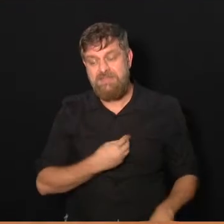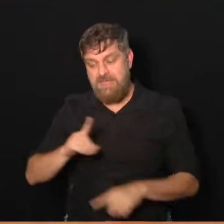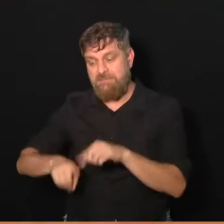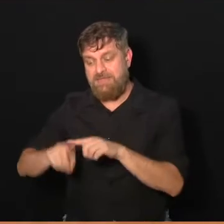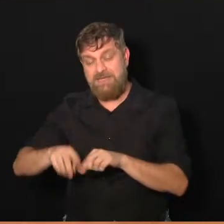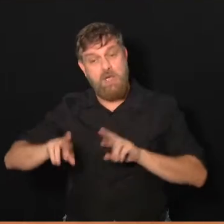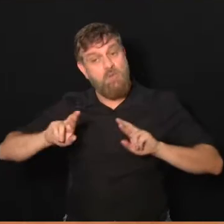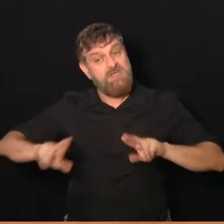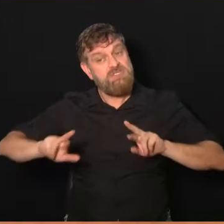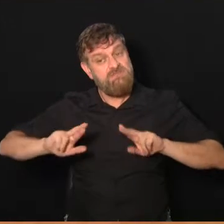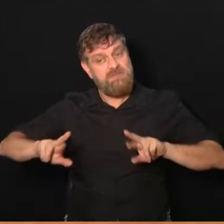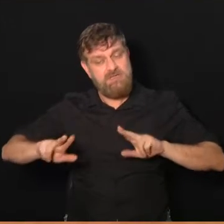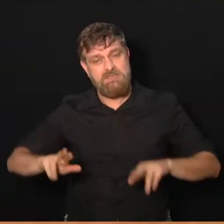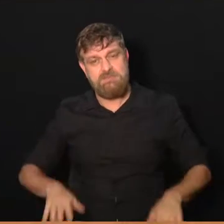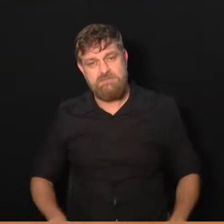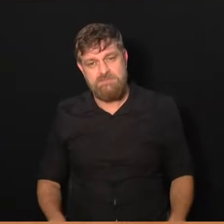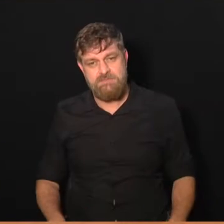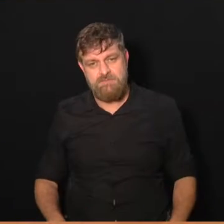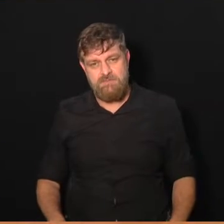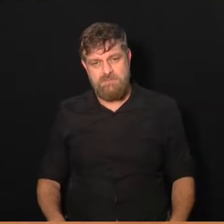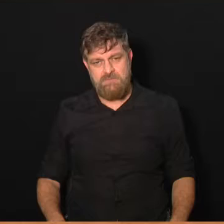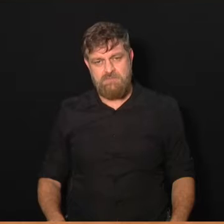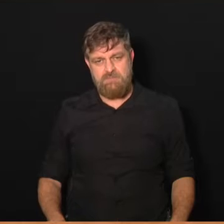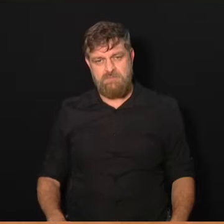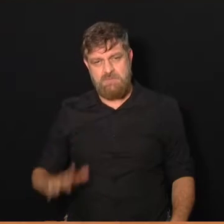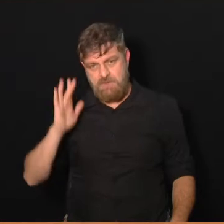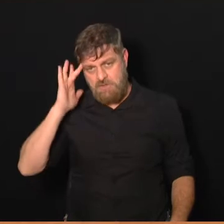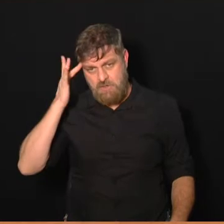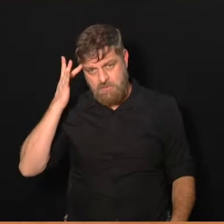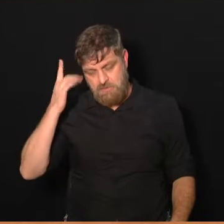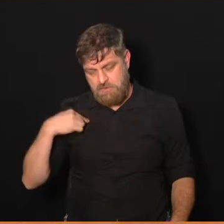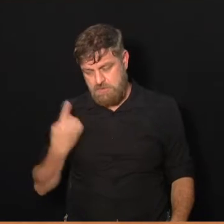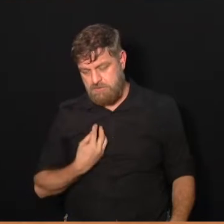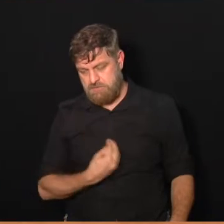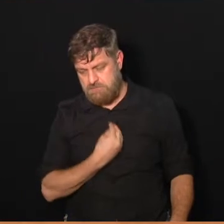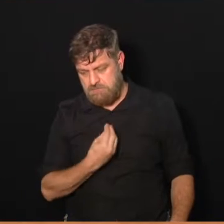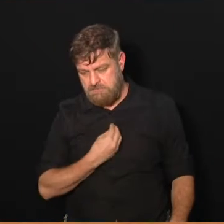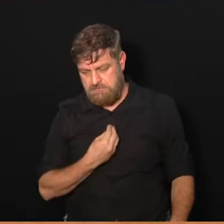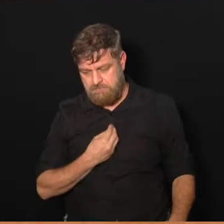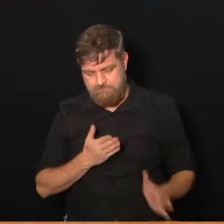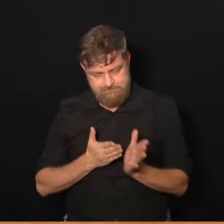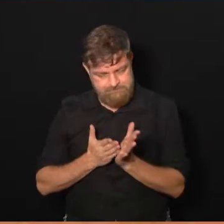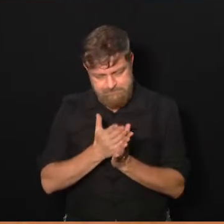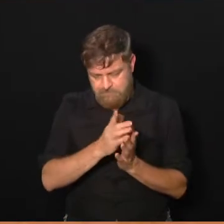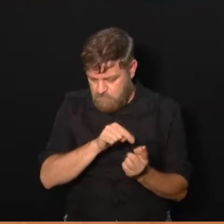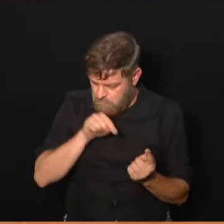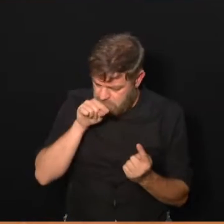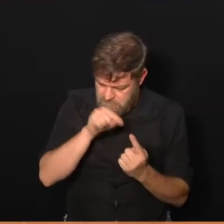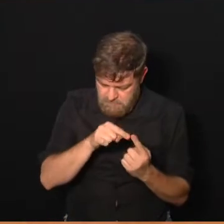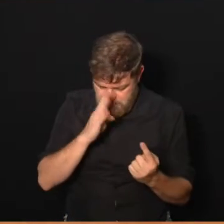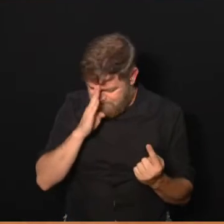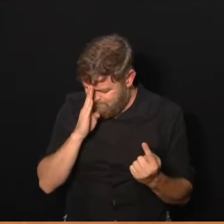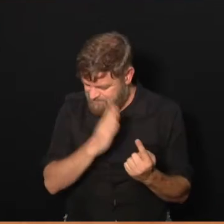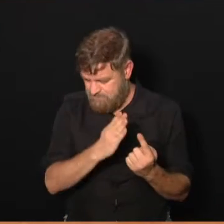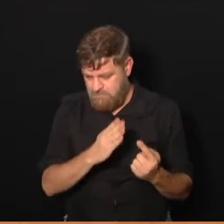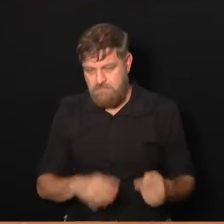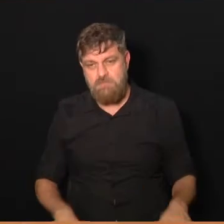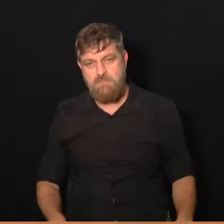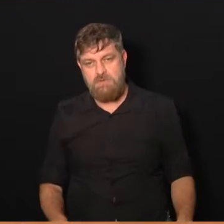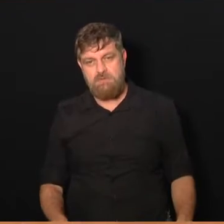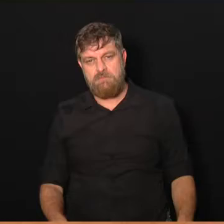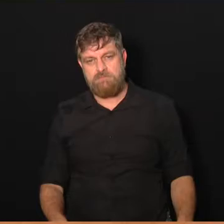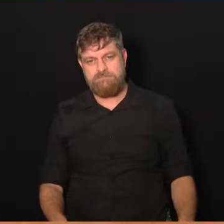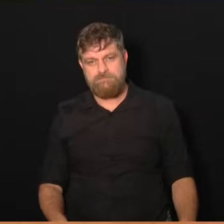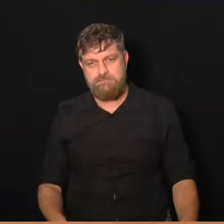gente tem que, talvez, acho que tudo. A gente está aqui caminhando para o mesmo ponto, o mesmo interesse.